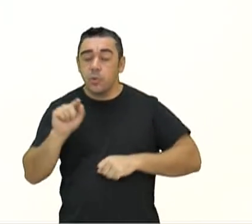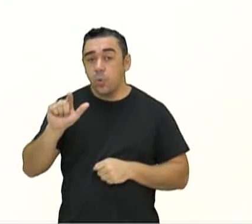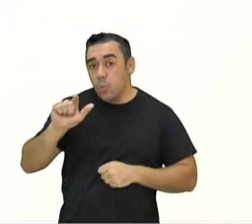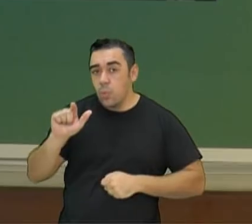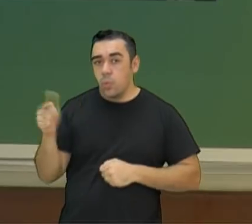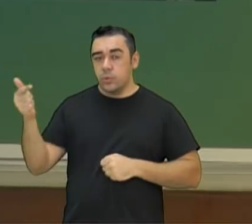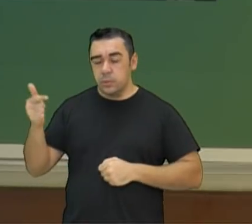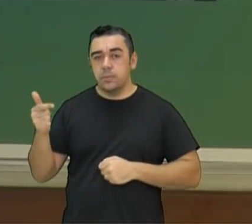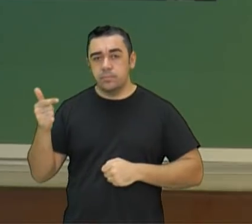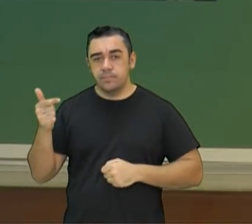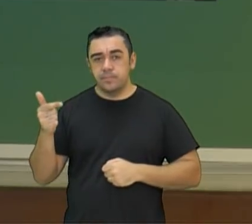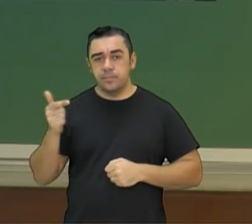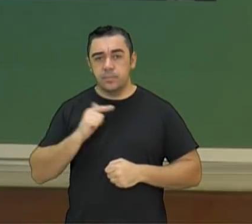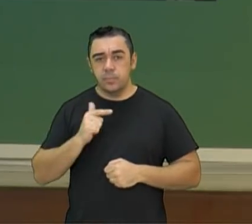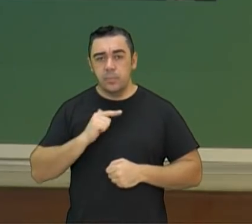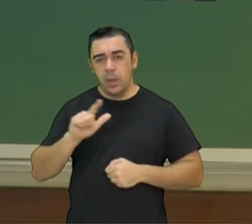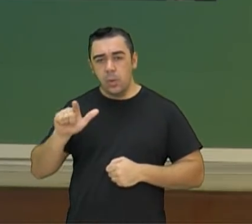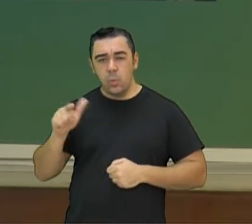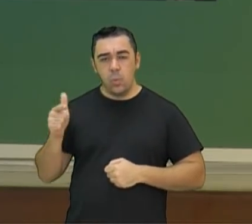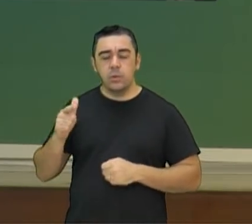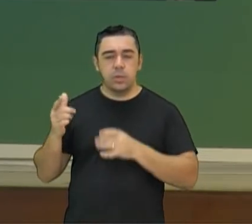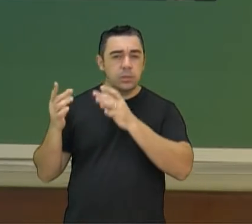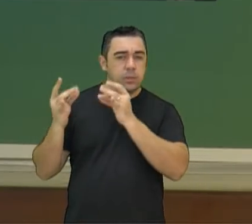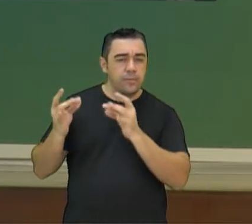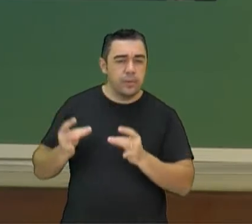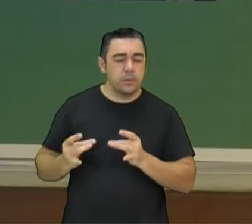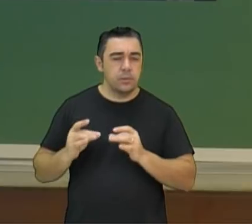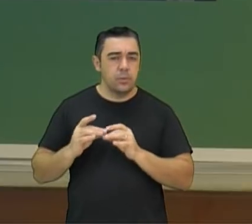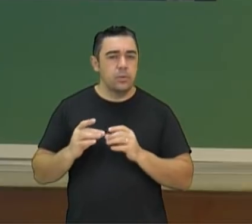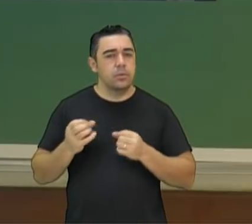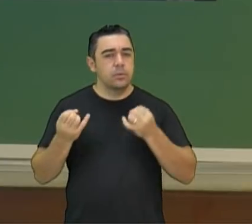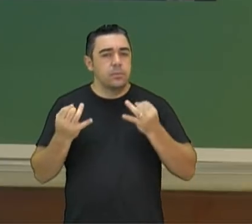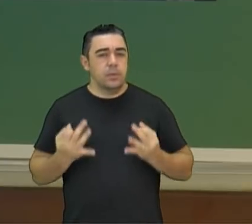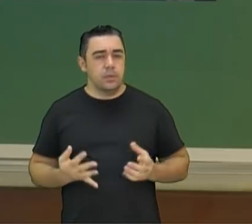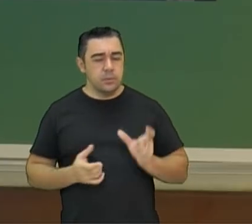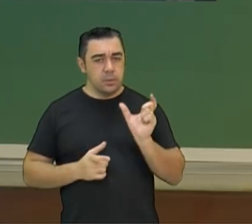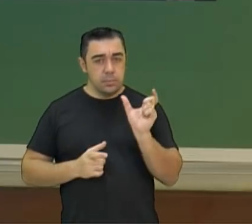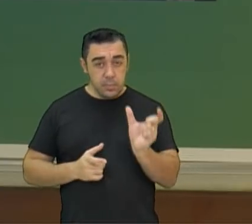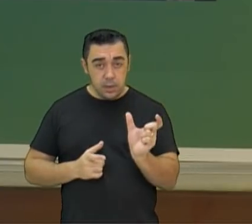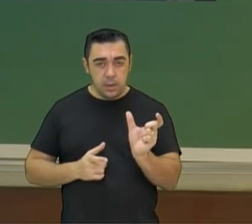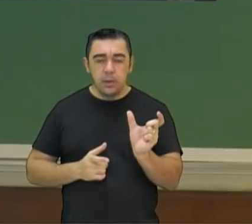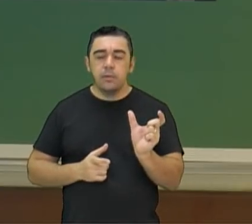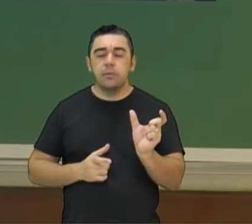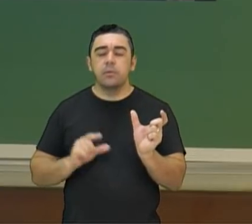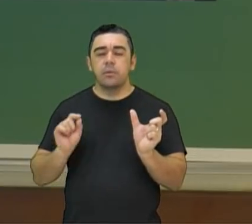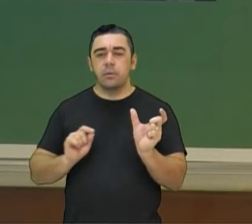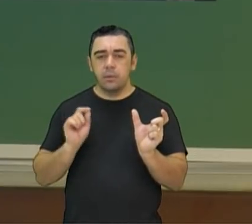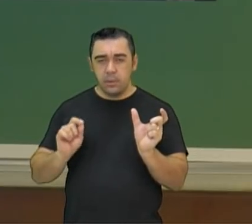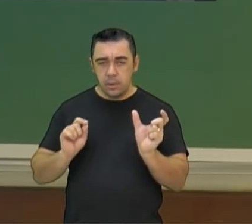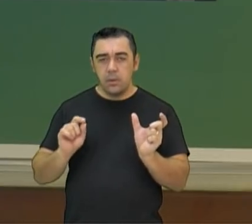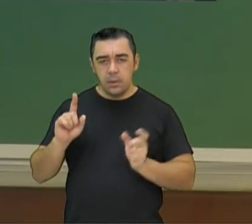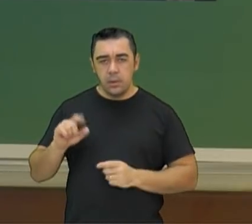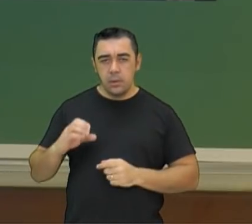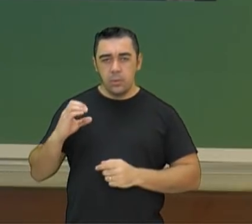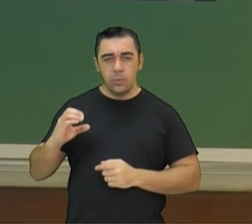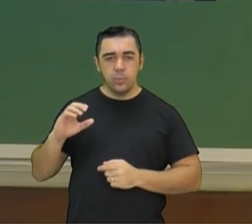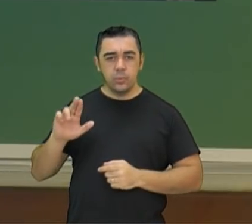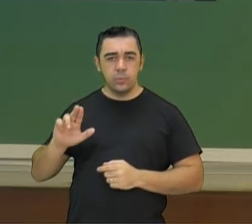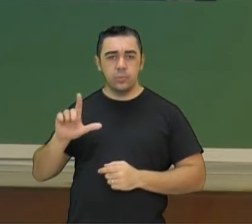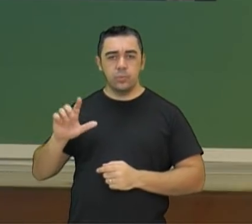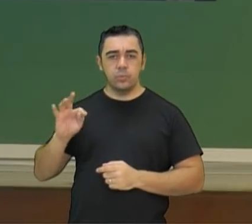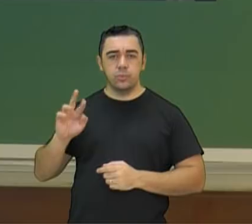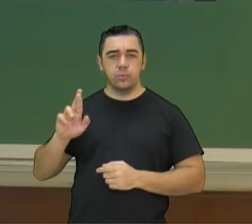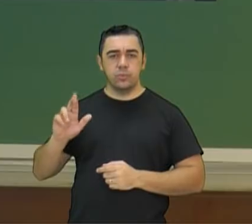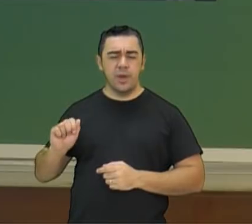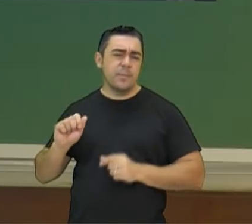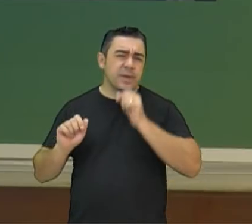né? Existem outras definições para essa palavra, né, relacionadas, por exemplo, à cultura das